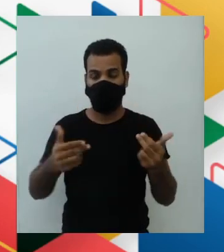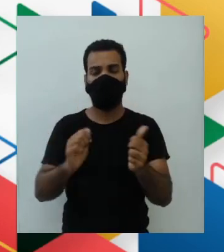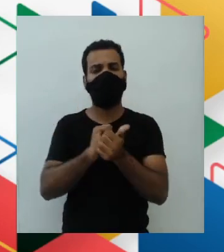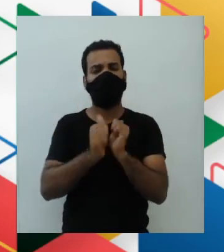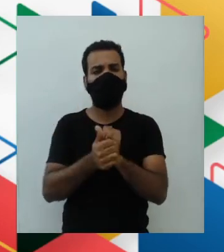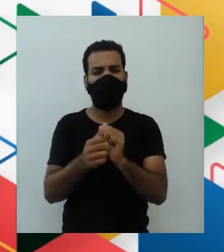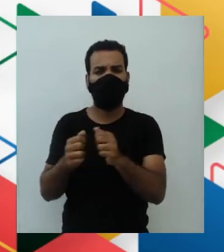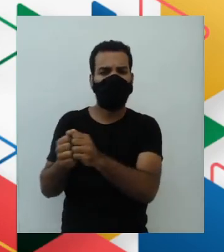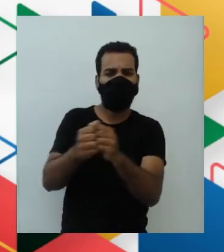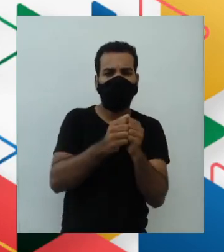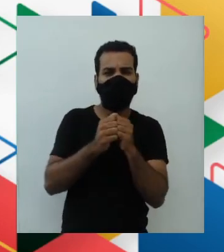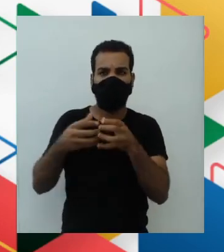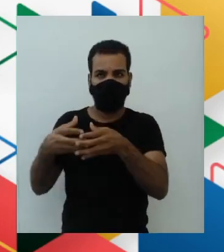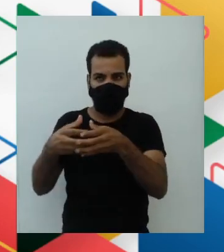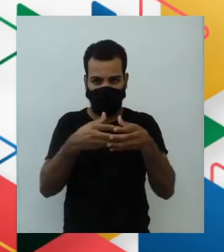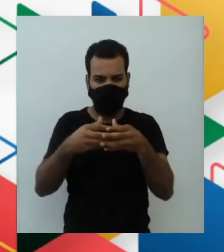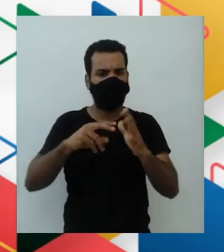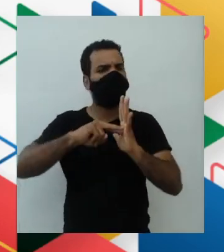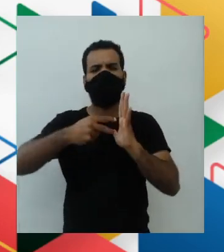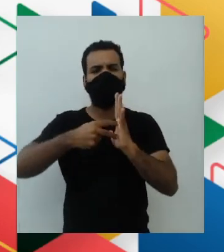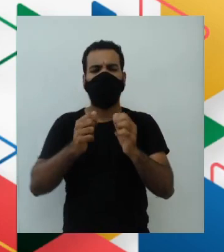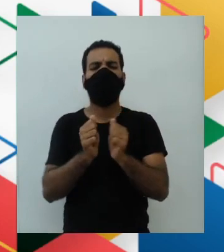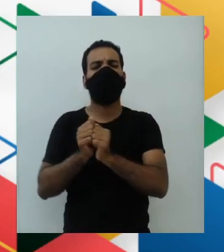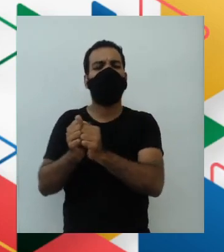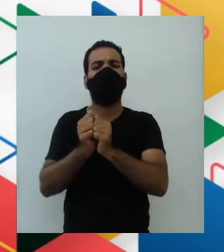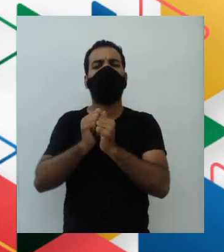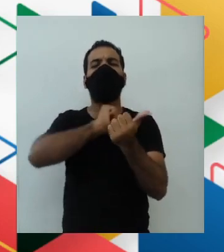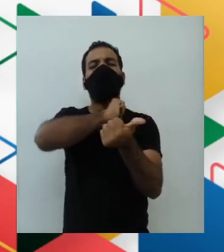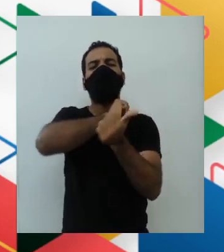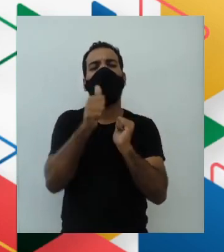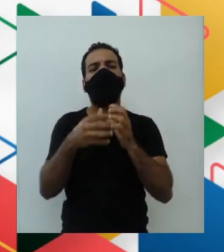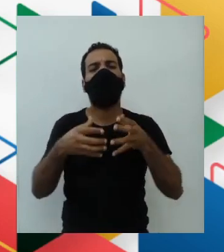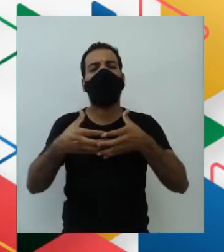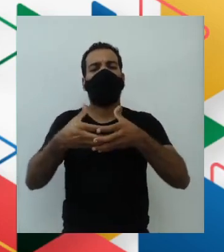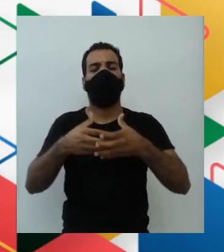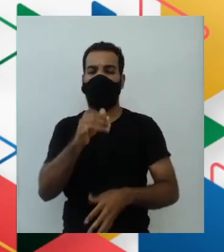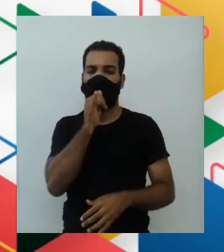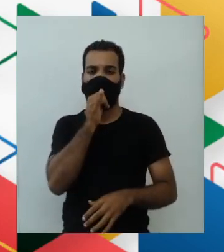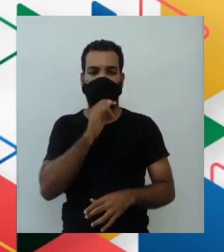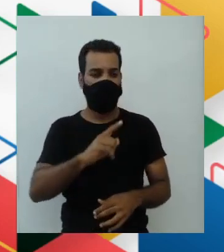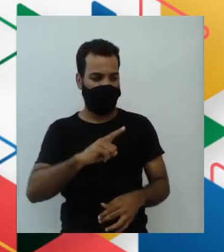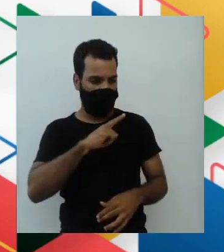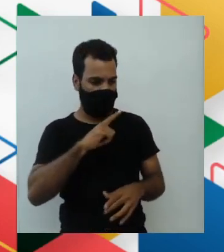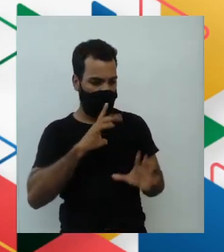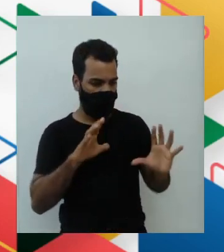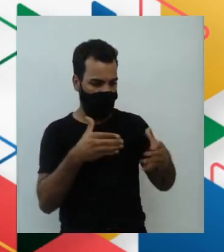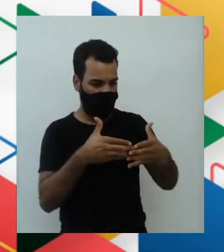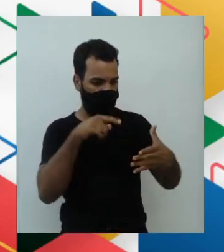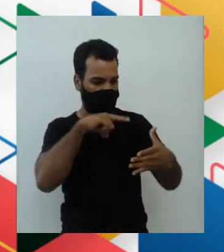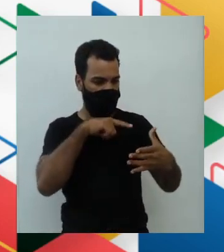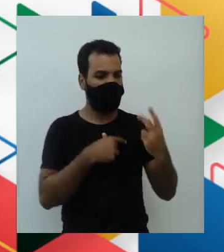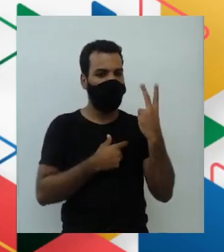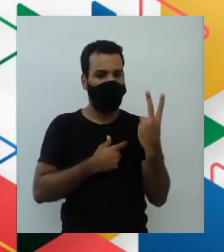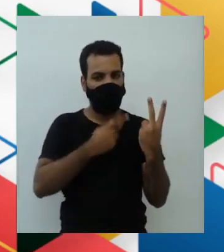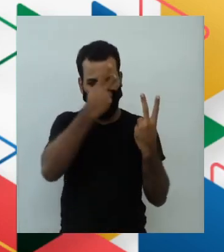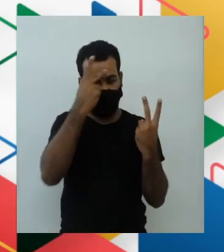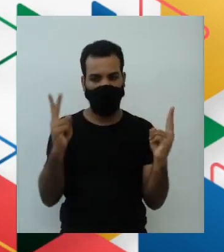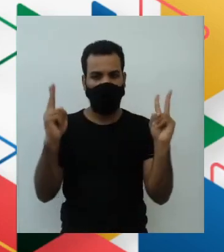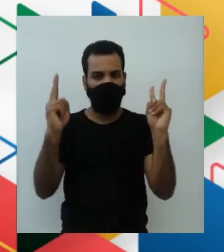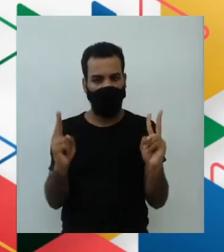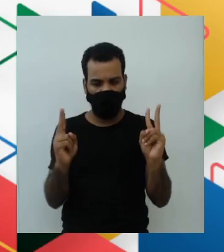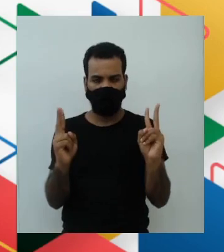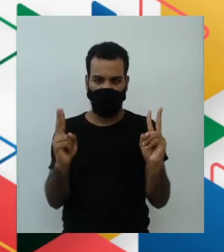esporte coletivo? Vamos ler juntos? São aqueles em que a equipe é formada por 2 pessoas no